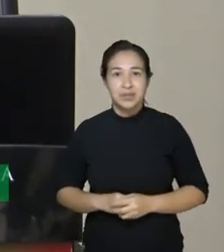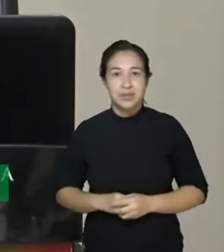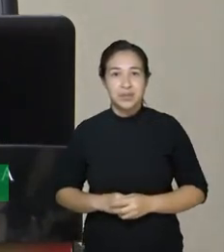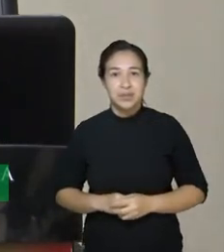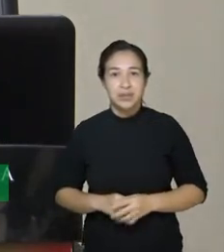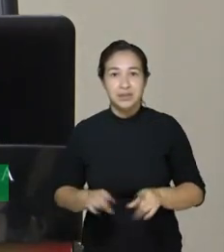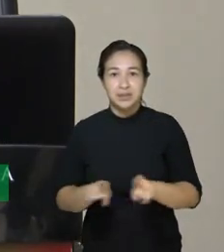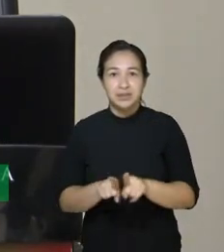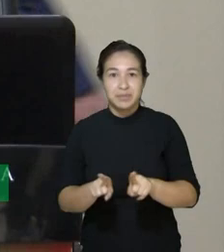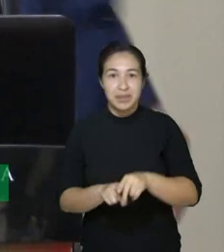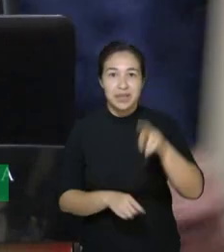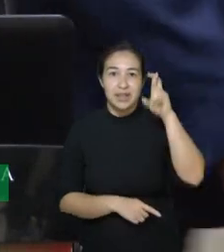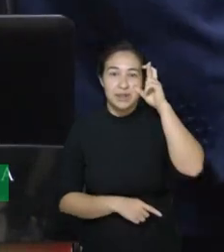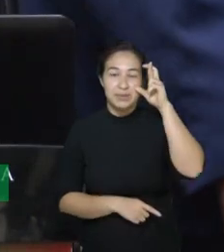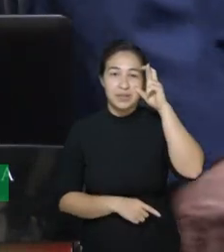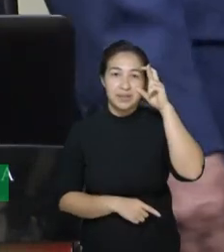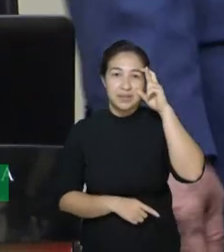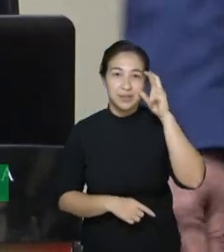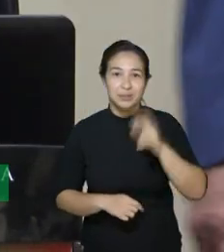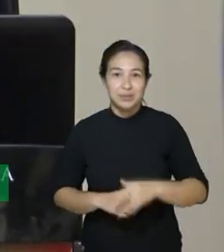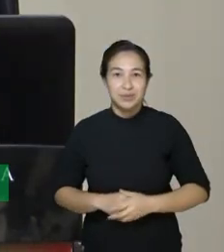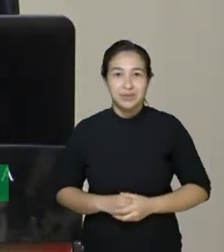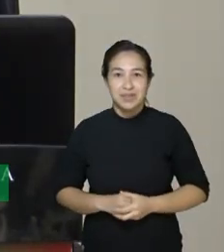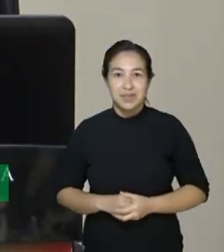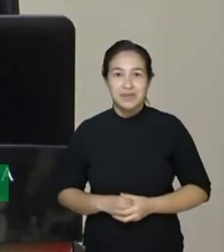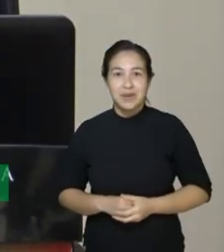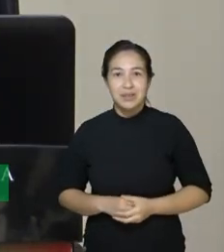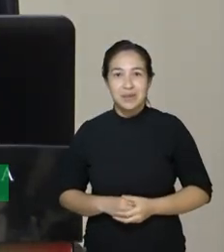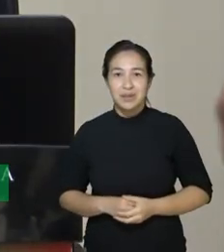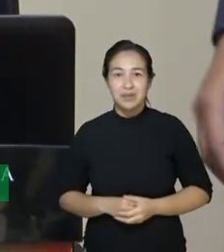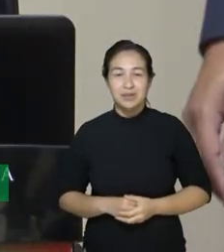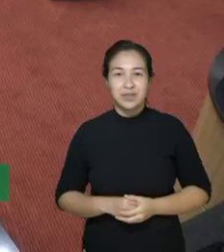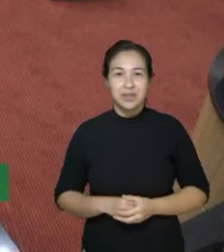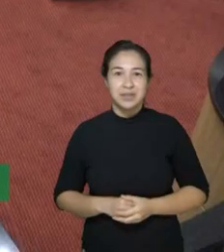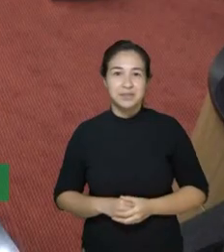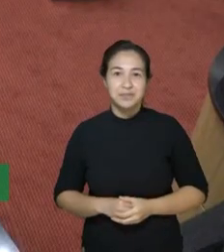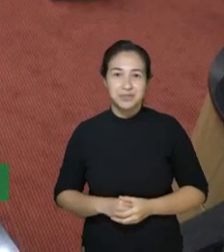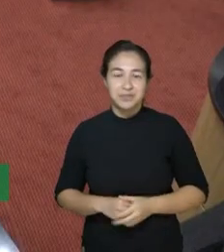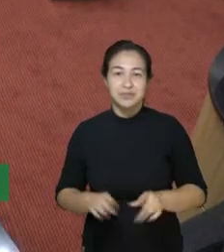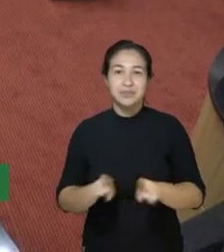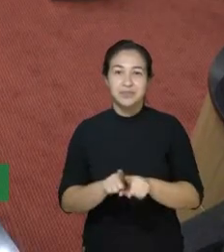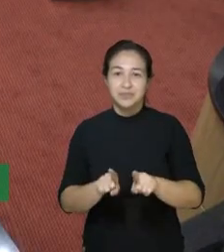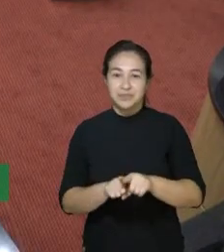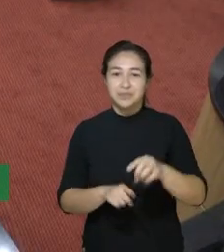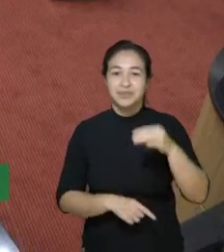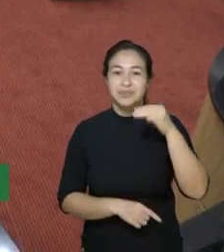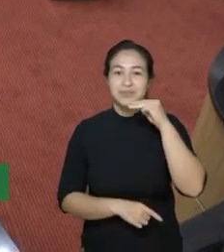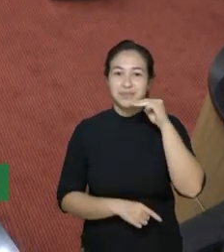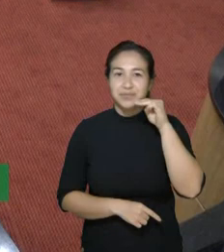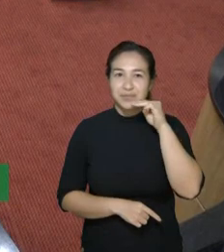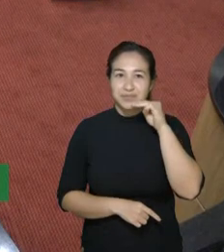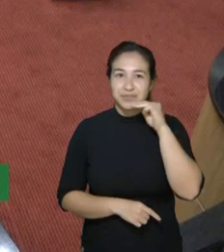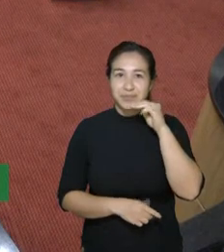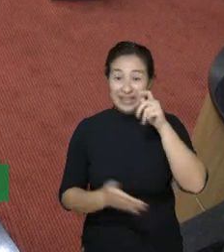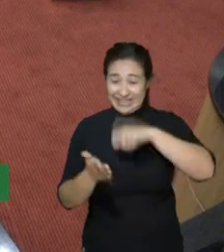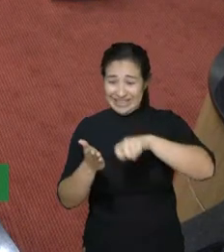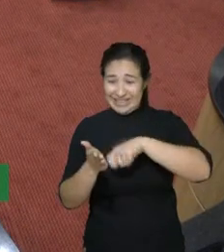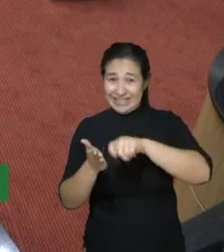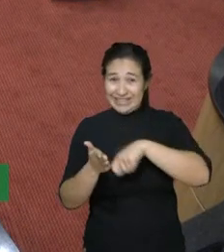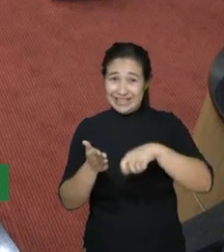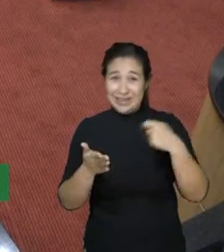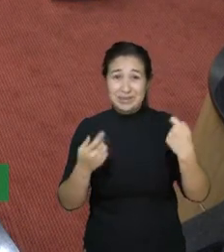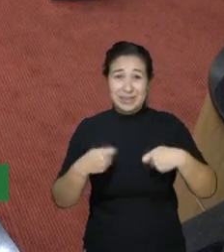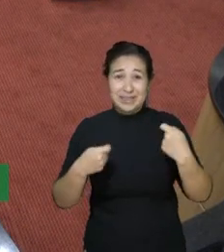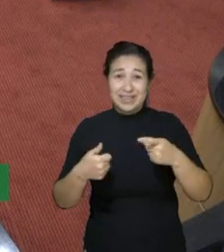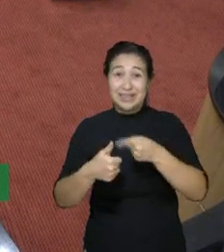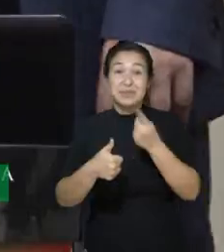Alba, desculpa. Deputada Marlene, que também está aí. Vamos lá, vamos anotar aqui. Então, deputado Titon,